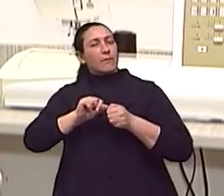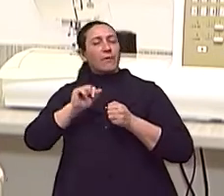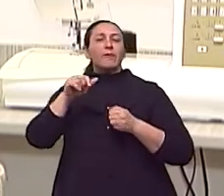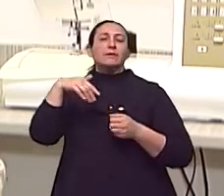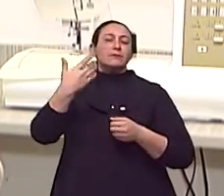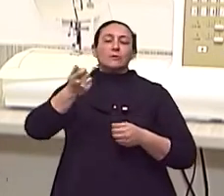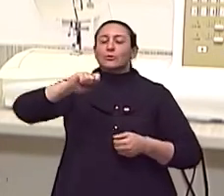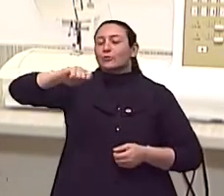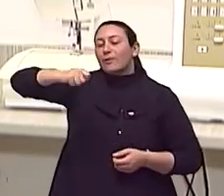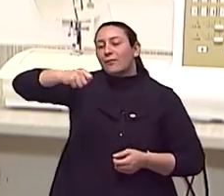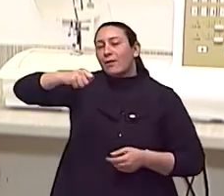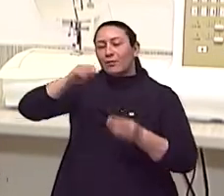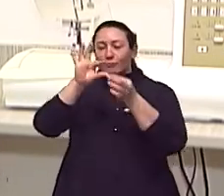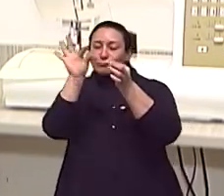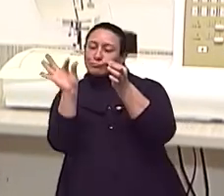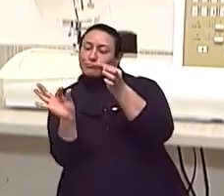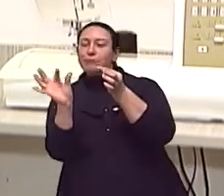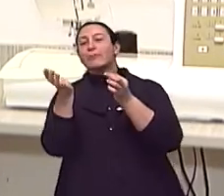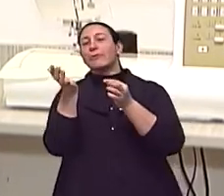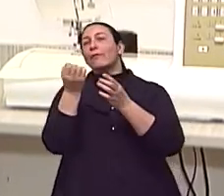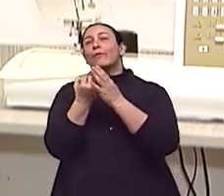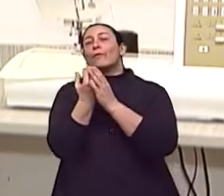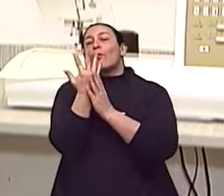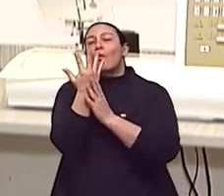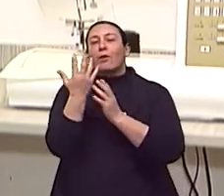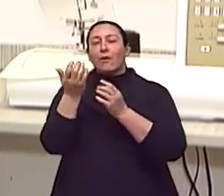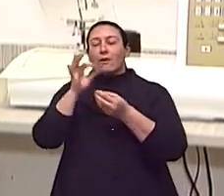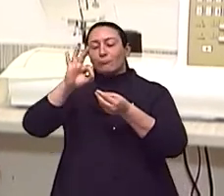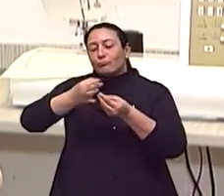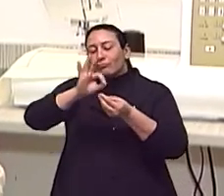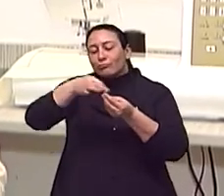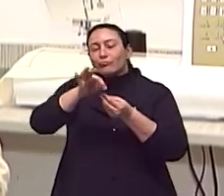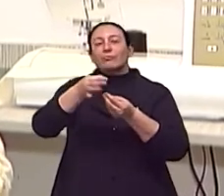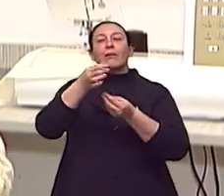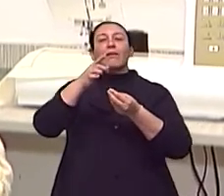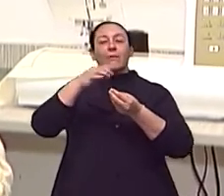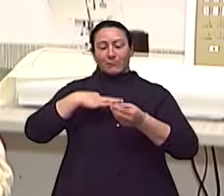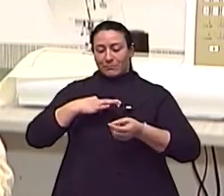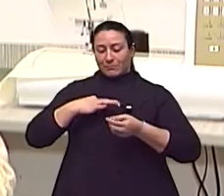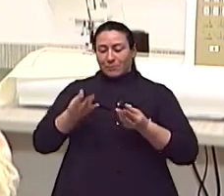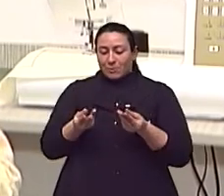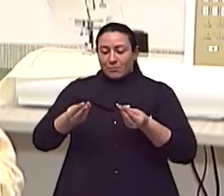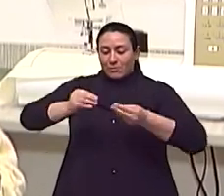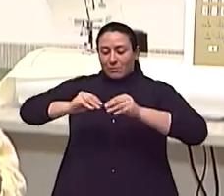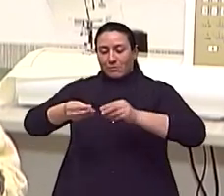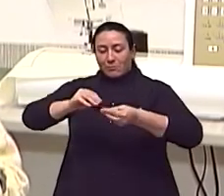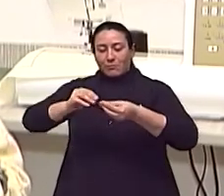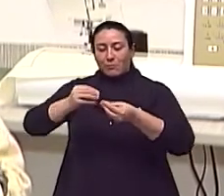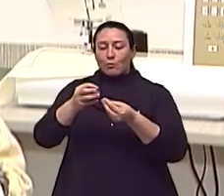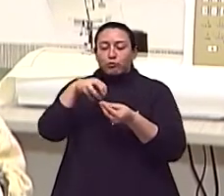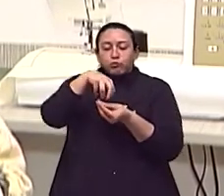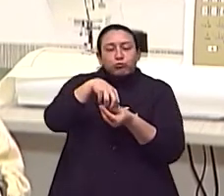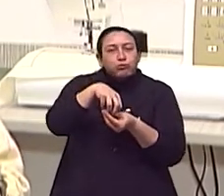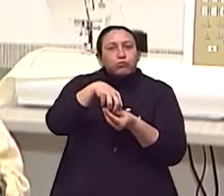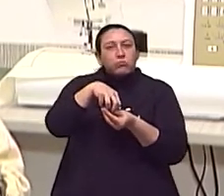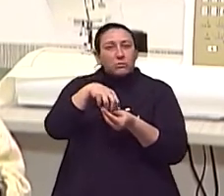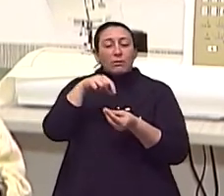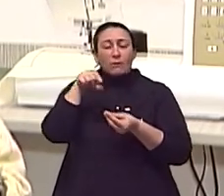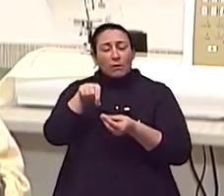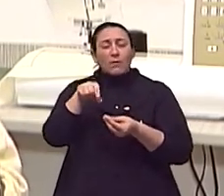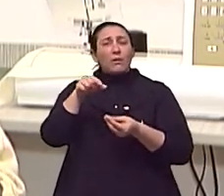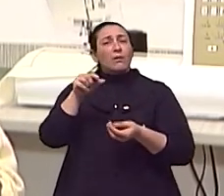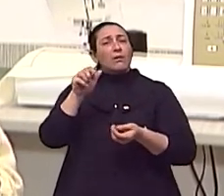um chaveiro com uma florzinha de fuxico não é aquilo ali é um presente que não tem valor